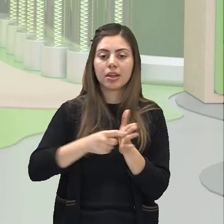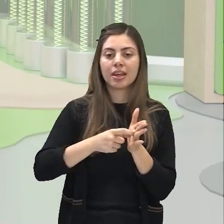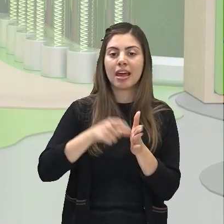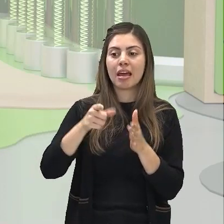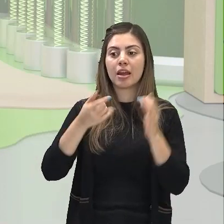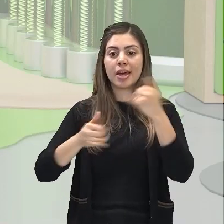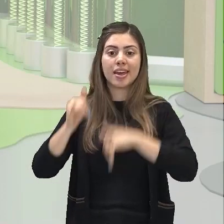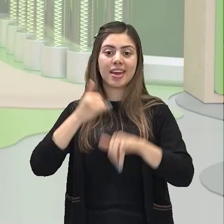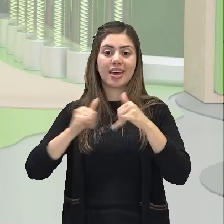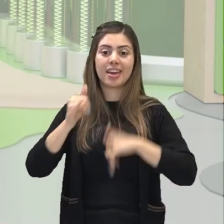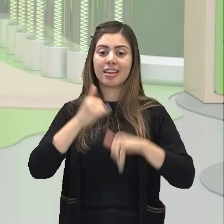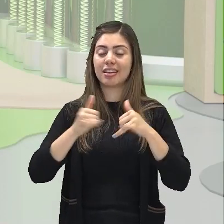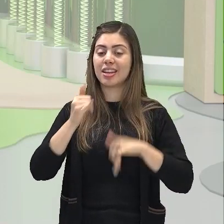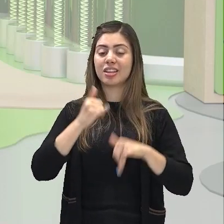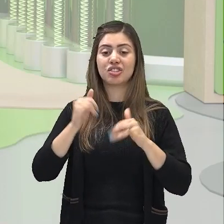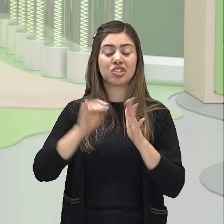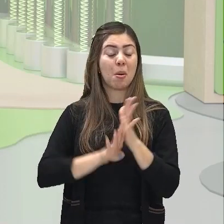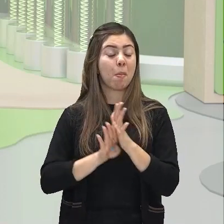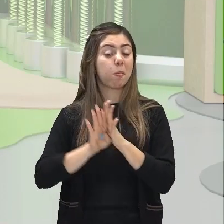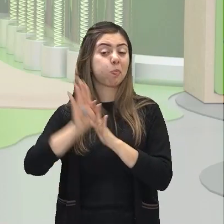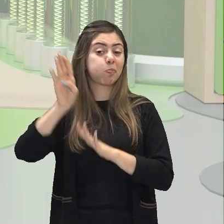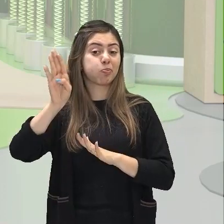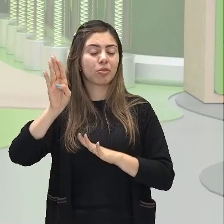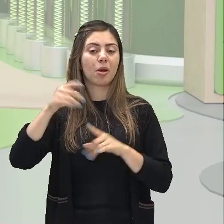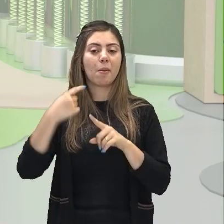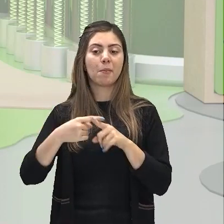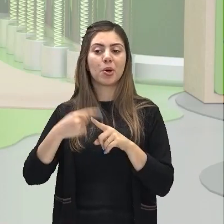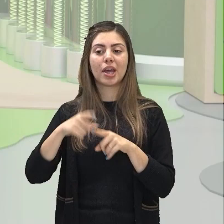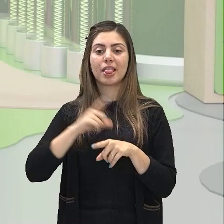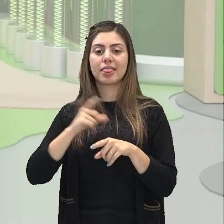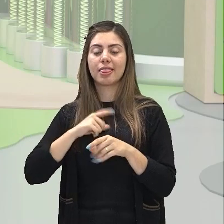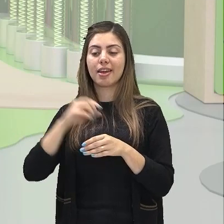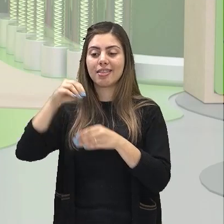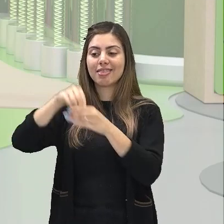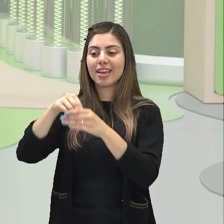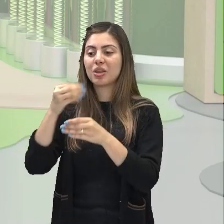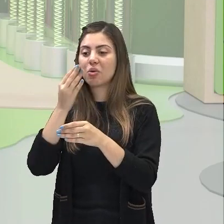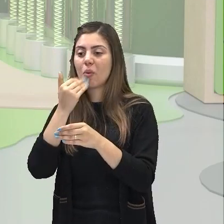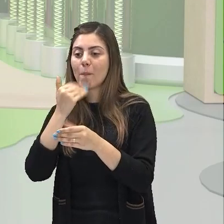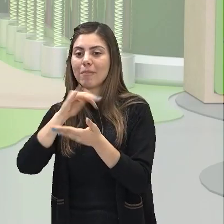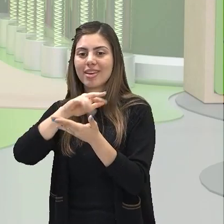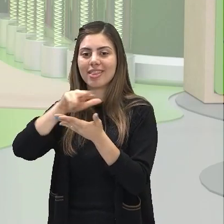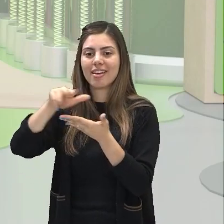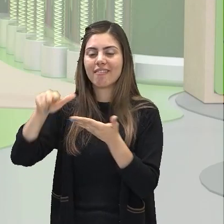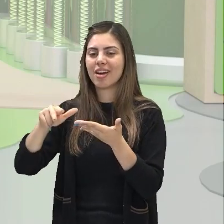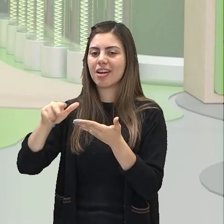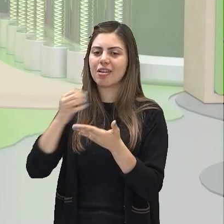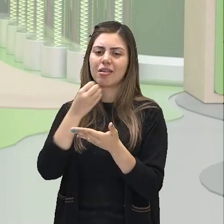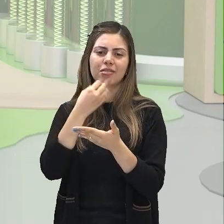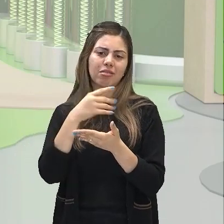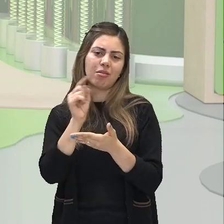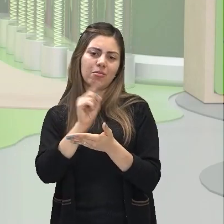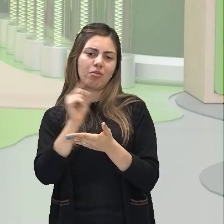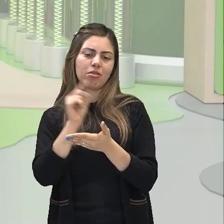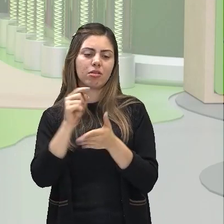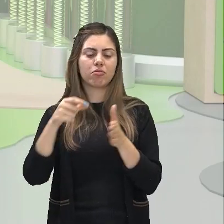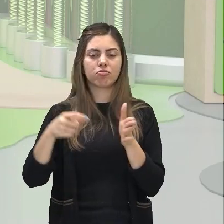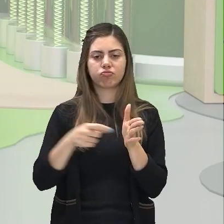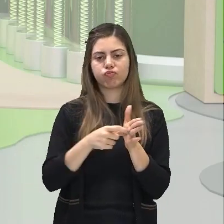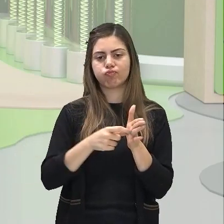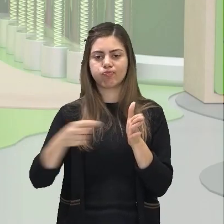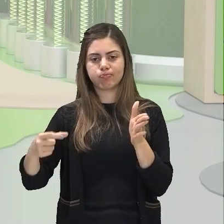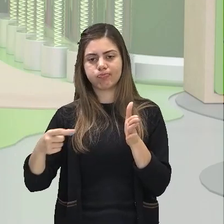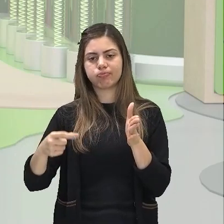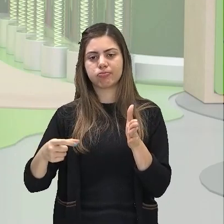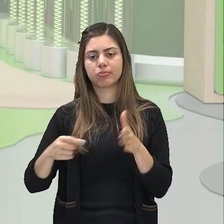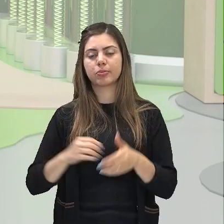para tentar resfriar todos aqueles alimentos que estão no seu interior. Então não compensa você desligar a geladeira, por exemplo.